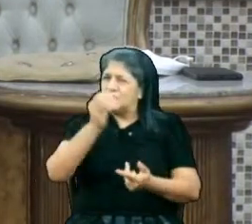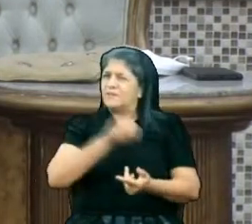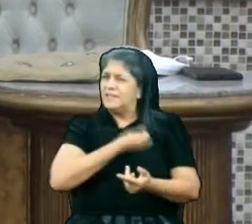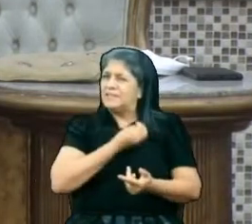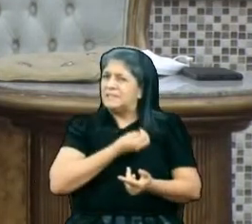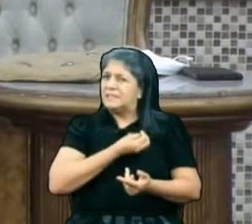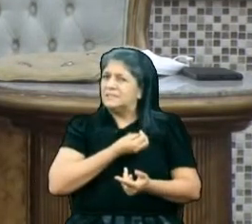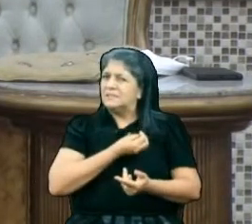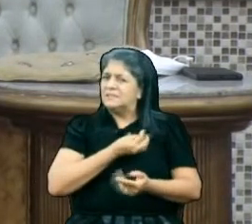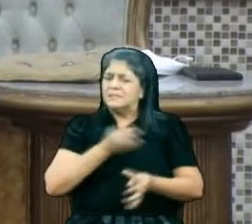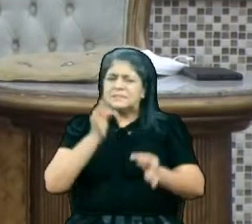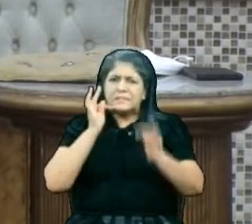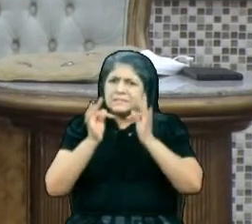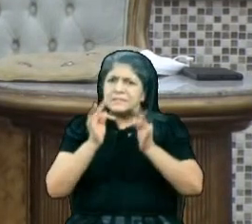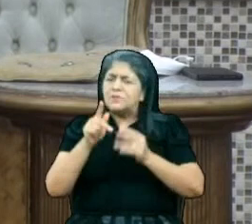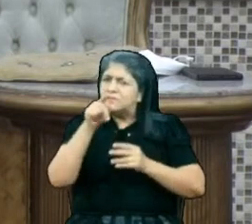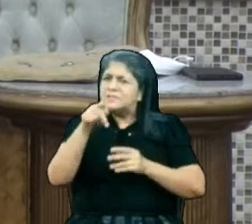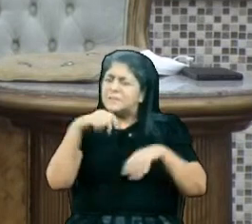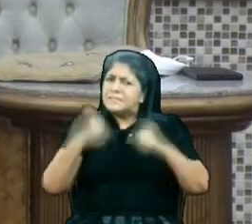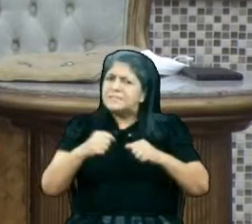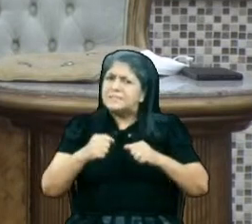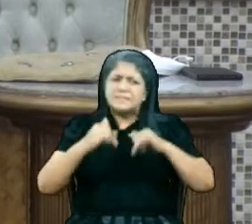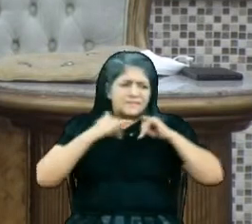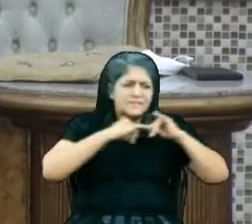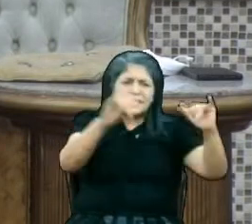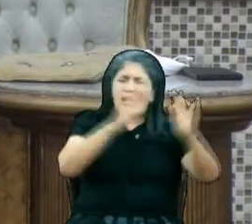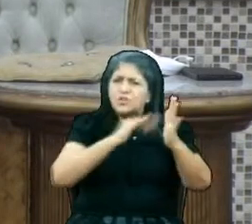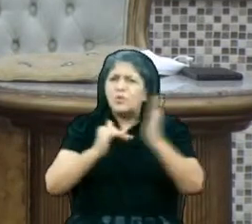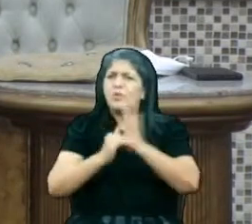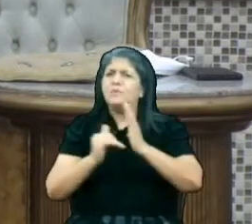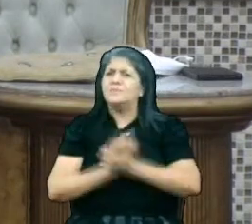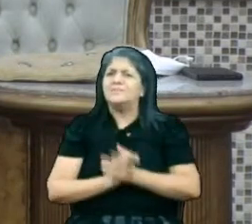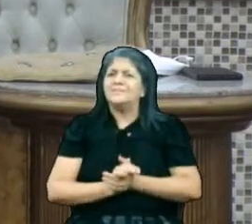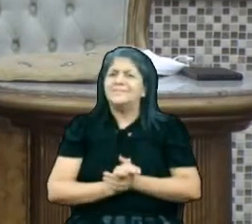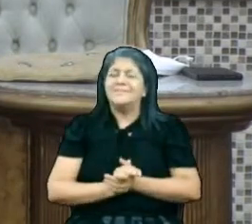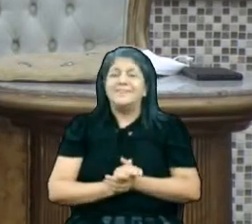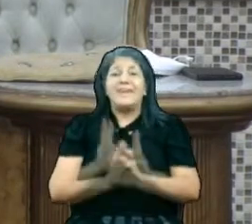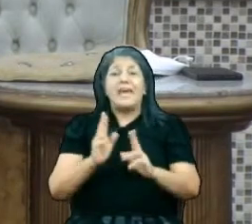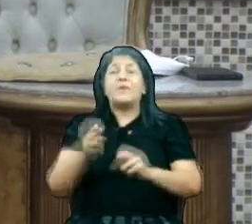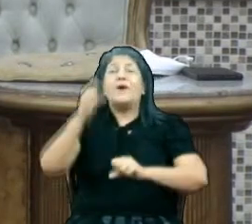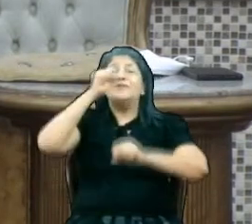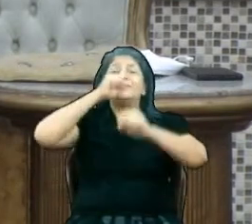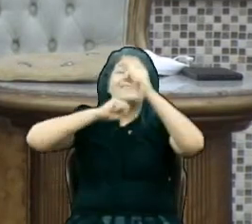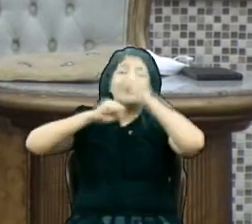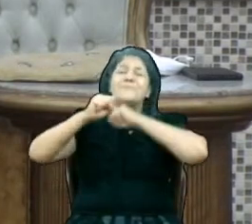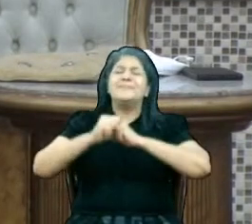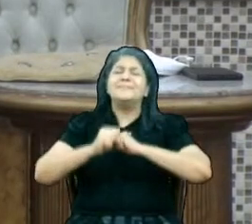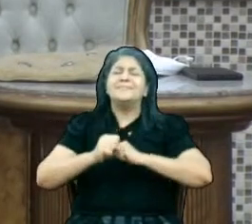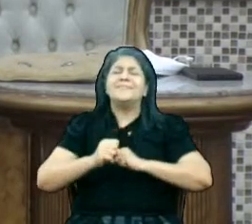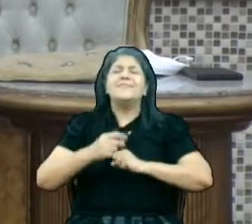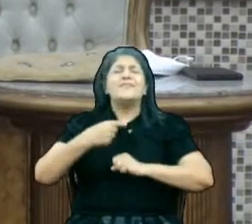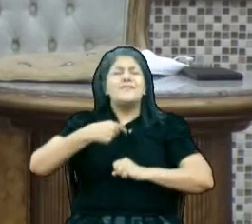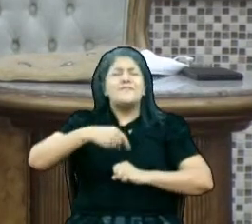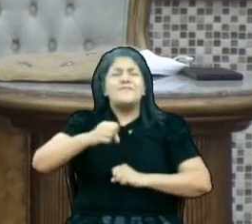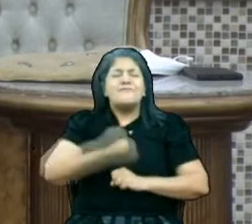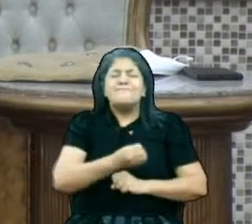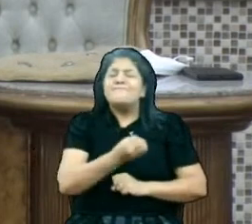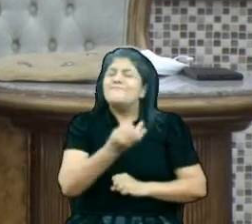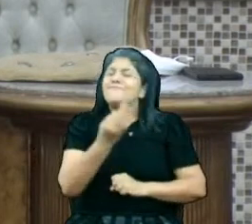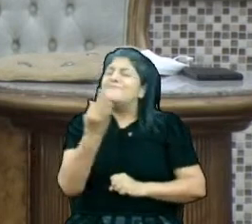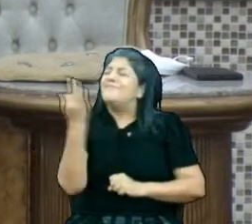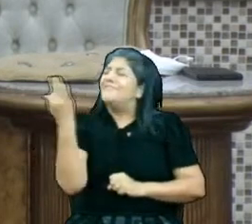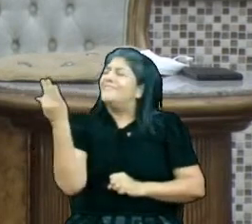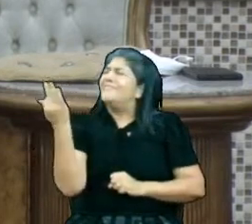conte o salmista diz Contarei Contarei as maravilhas que Deus tem feito na minha vida eu vou